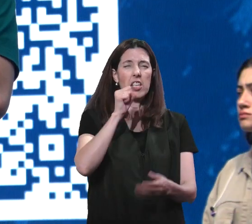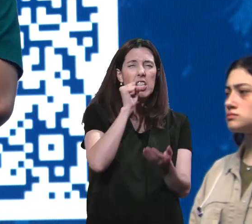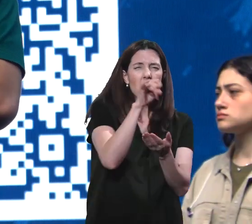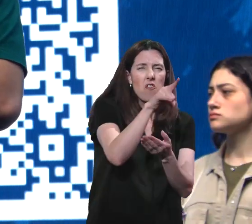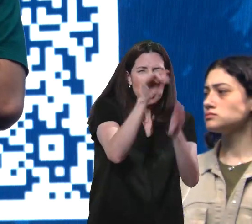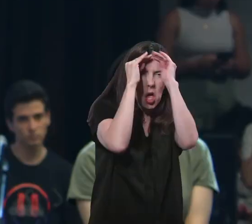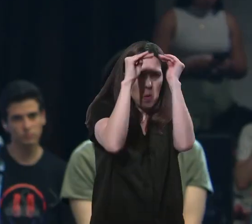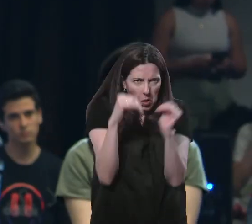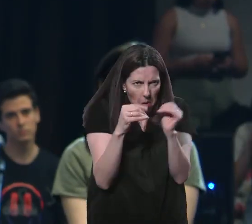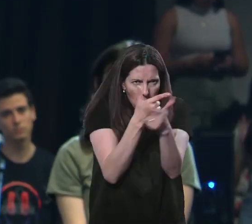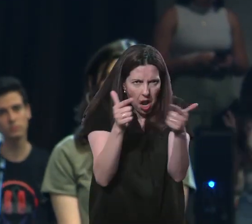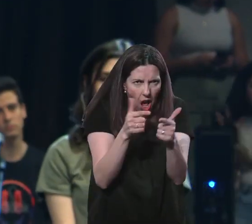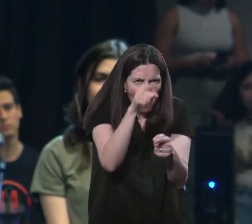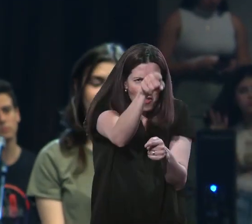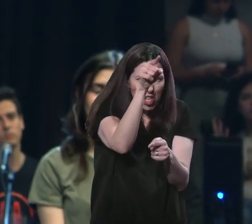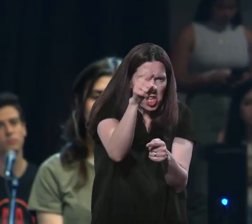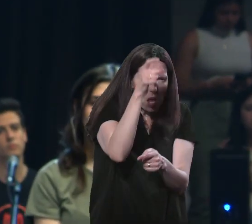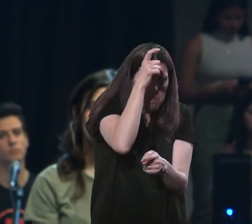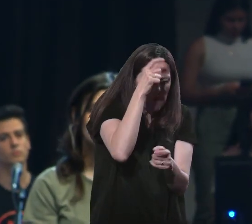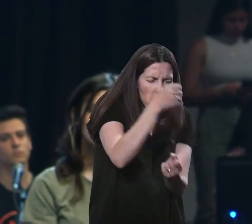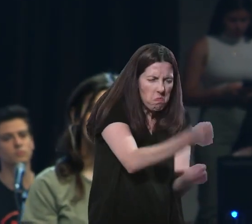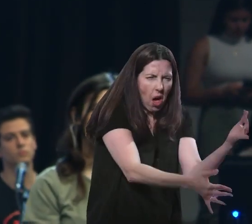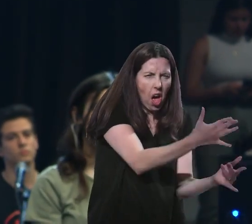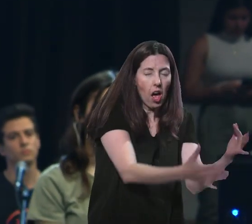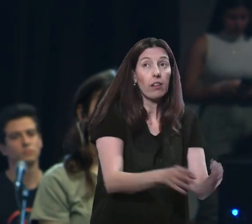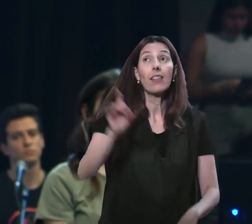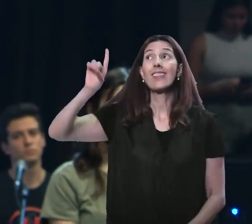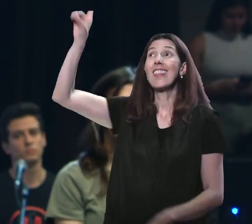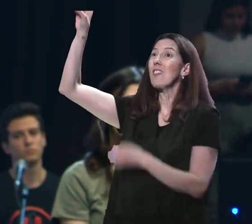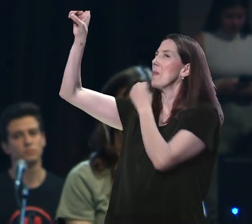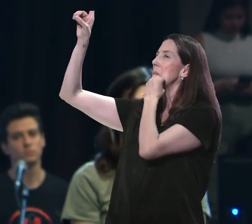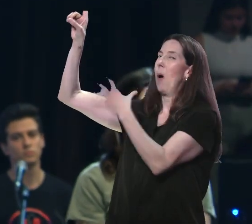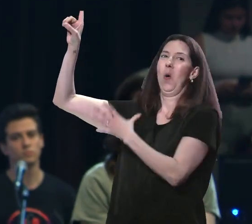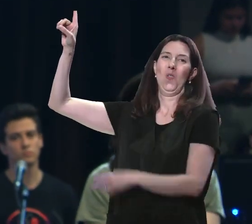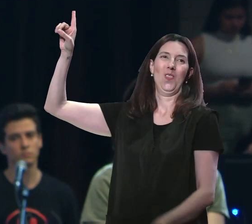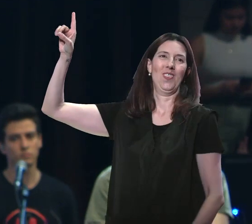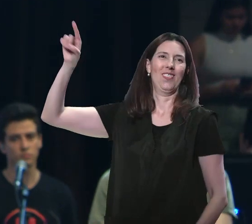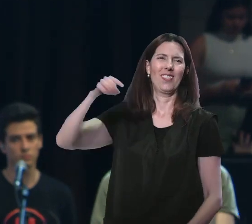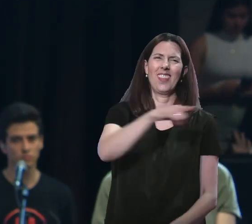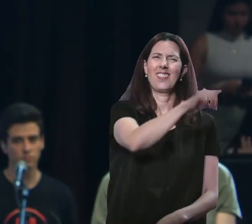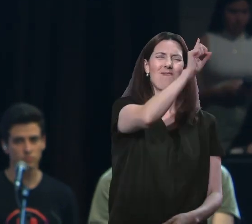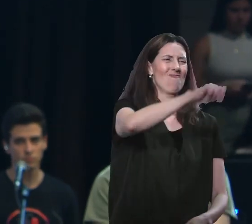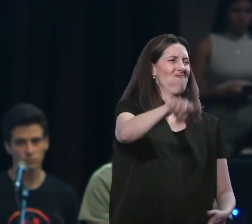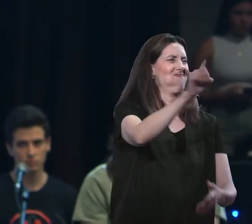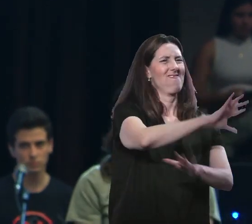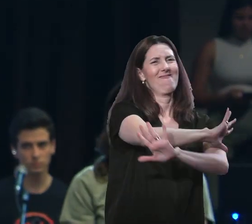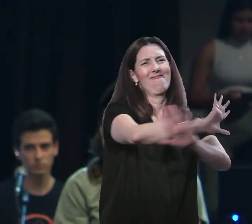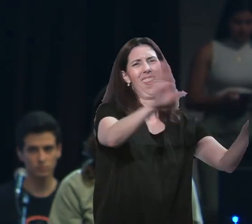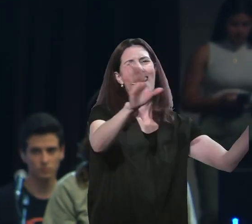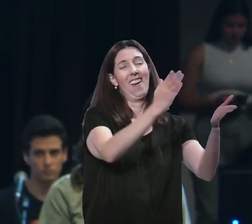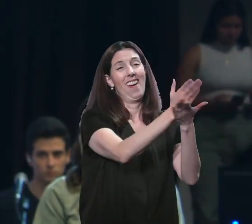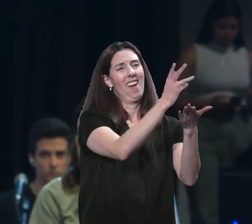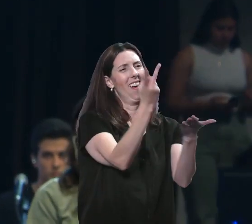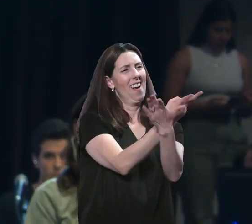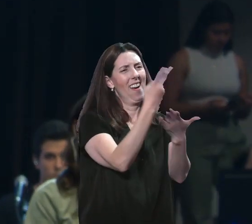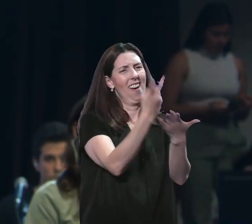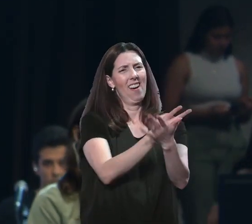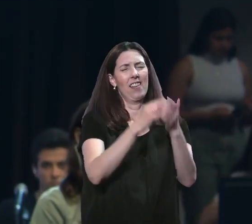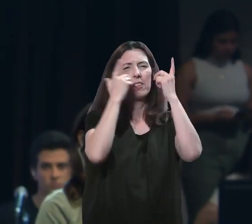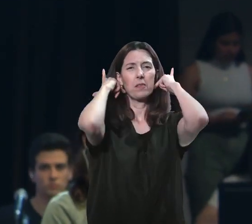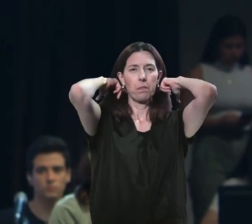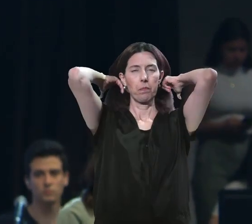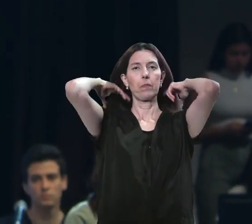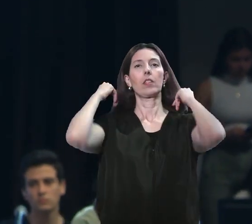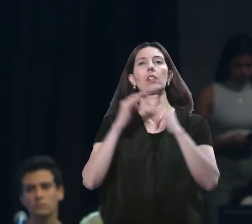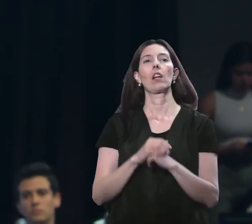diabo. Deus é tudo que há de bom. Ele nos criou, Ele sabe o que é melhor para nós. Jeremias diz: